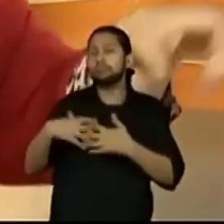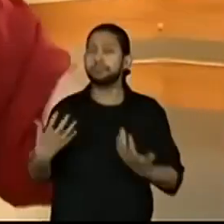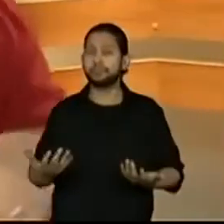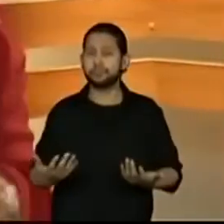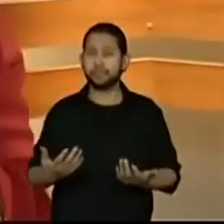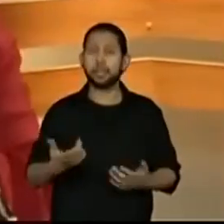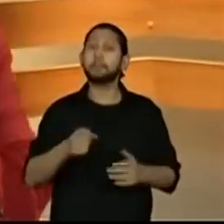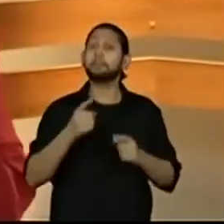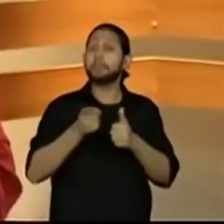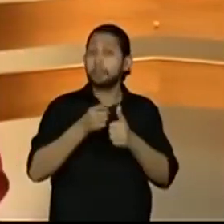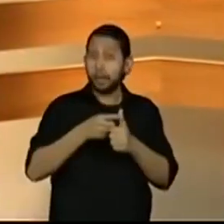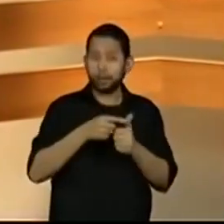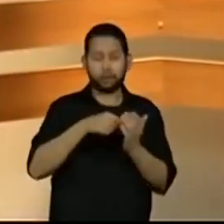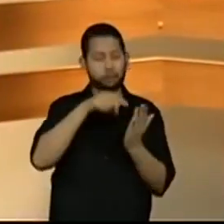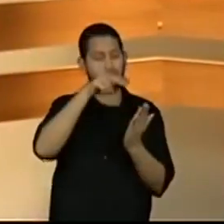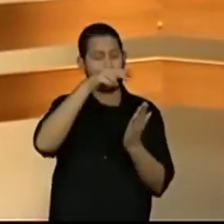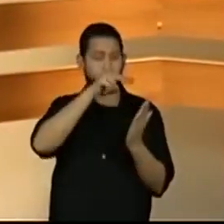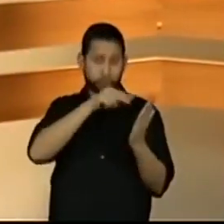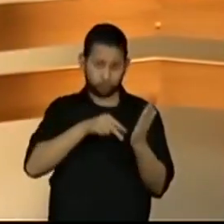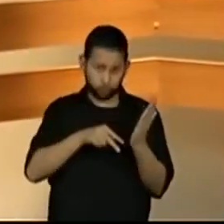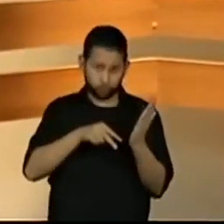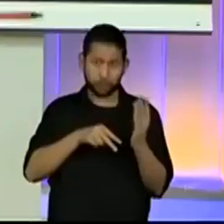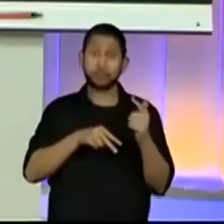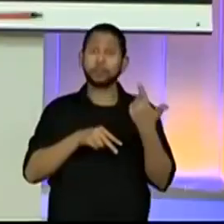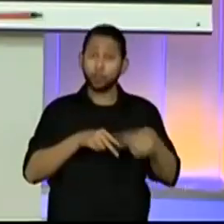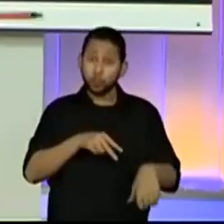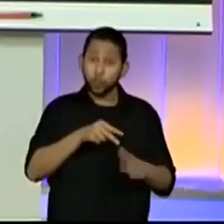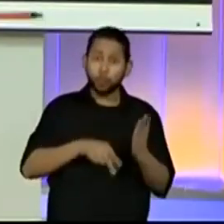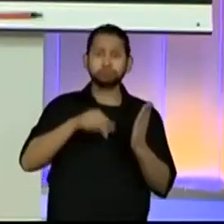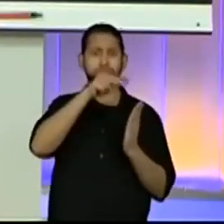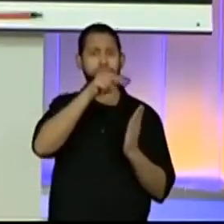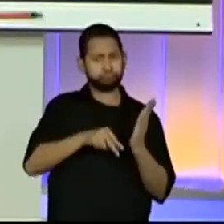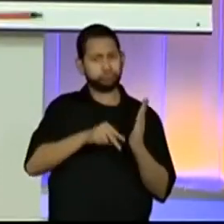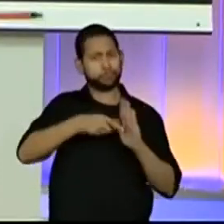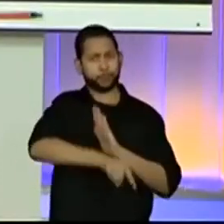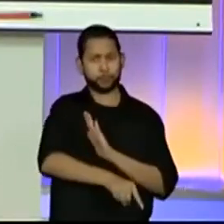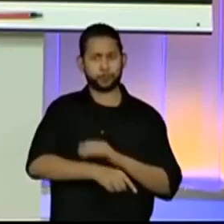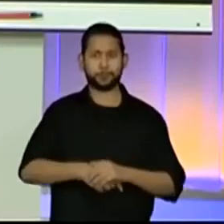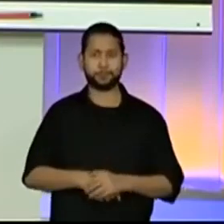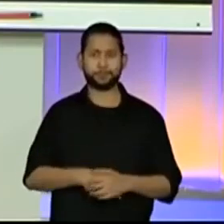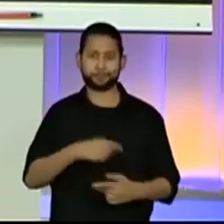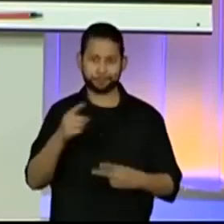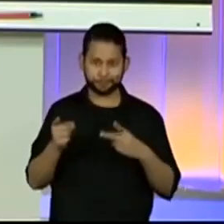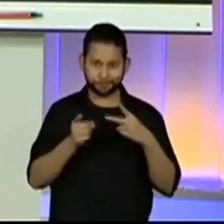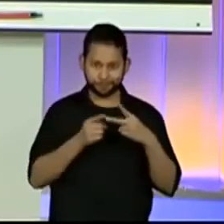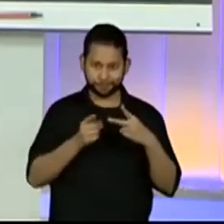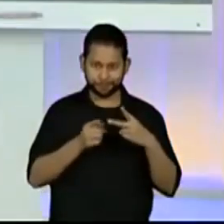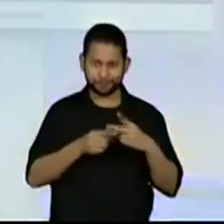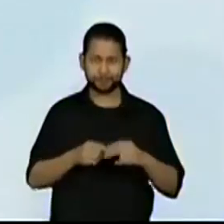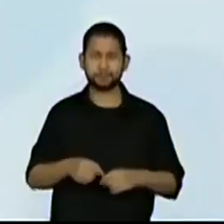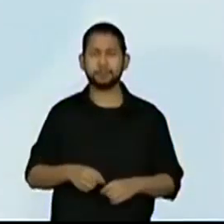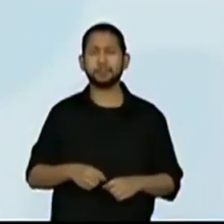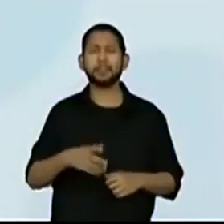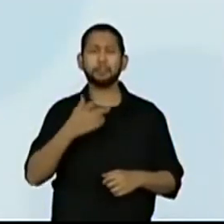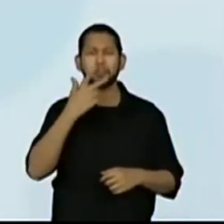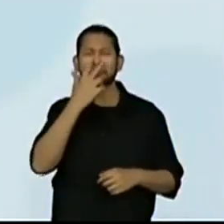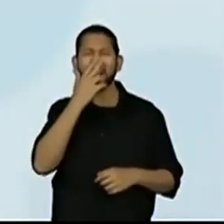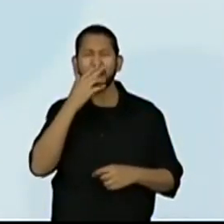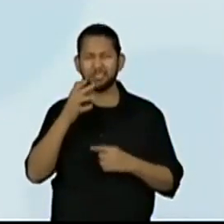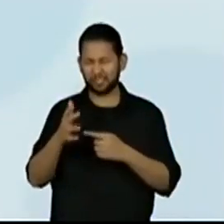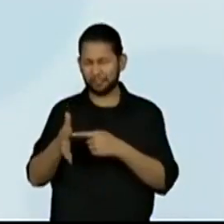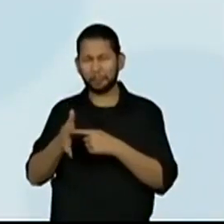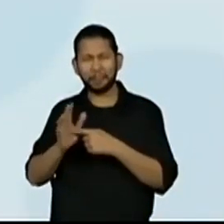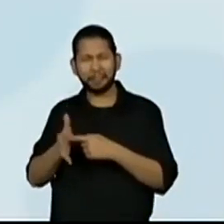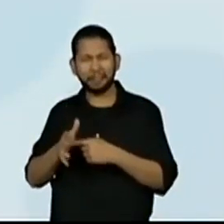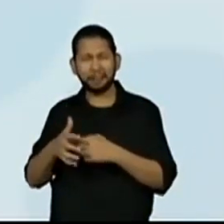leitura superficial e depois em profundidade. Leitura mecânica. É até um pouco estranho a gente falar de